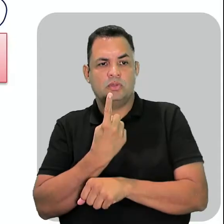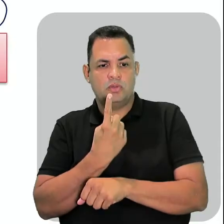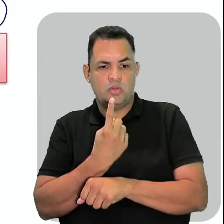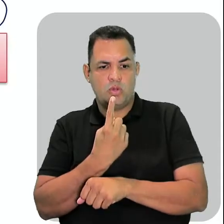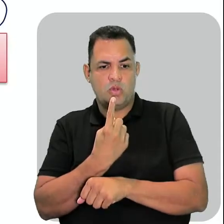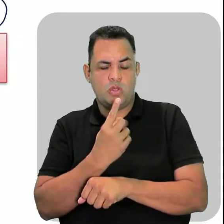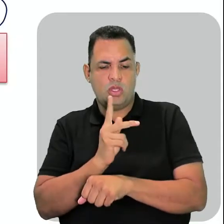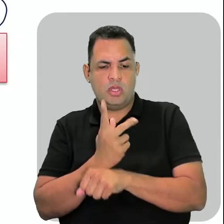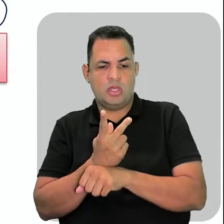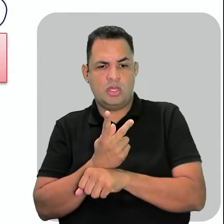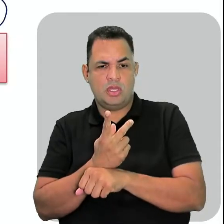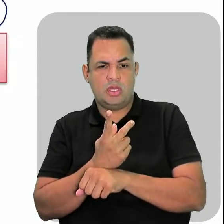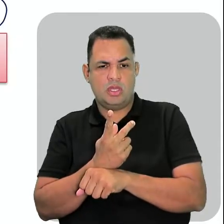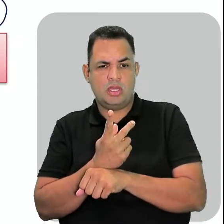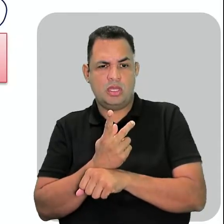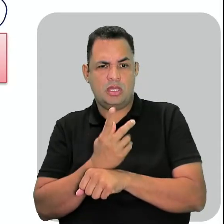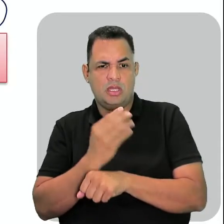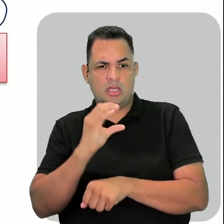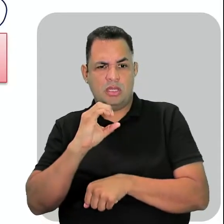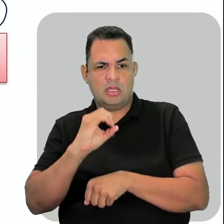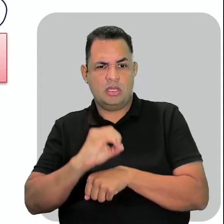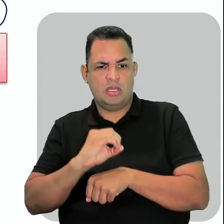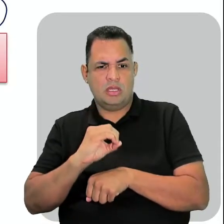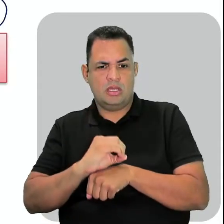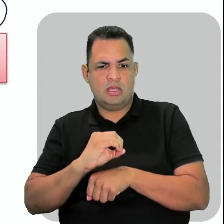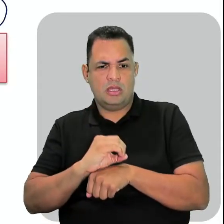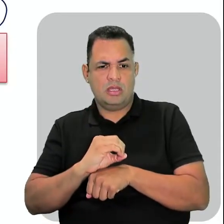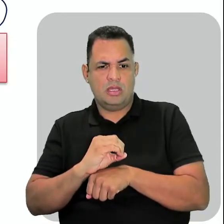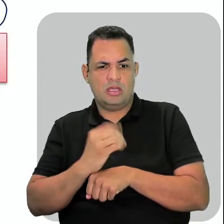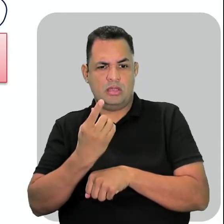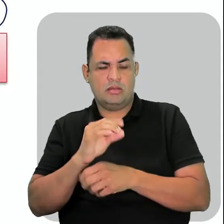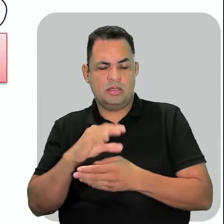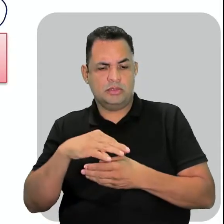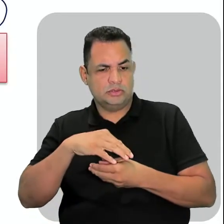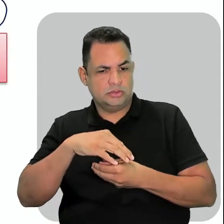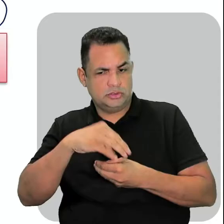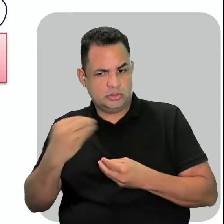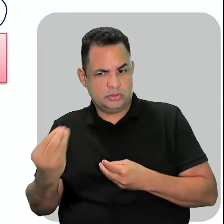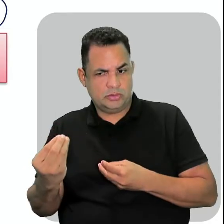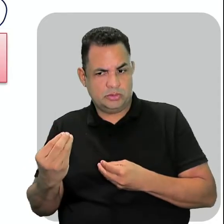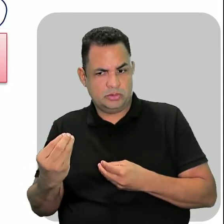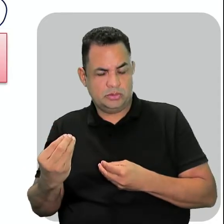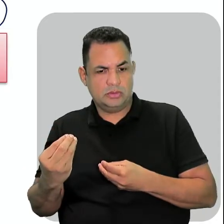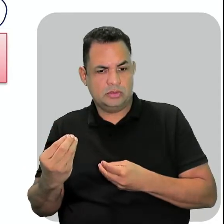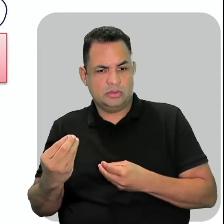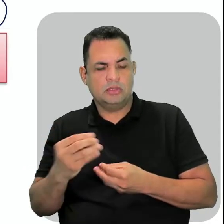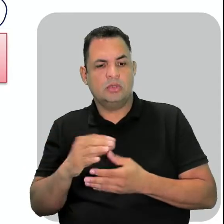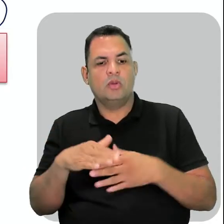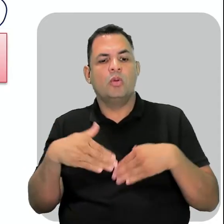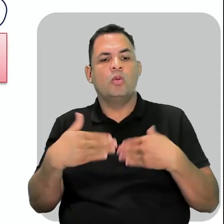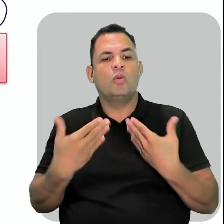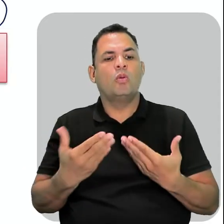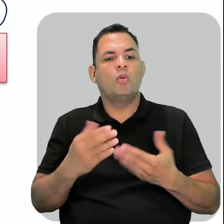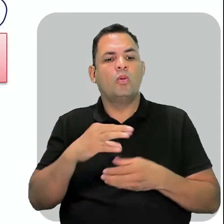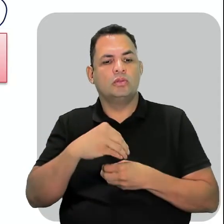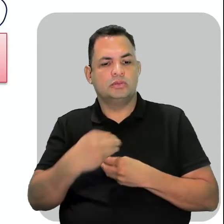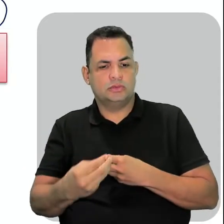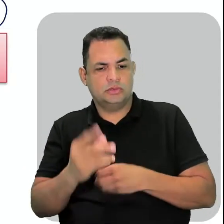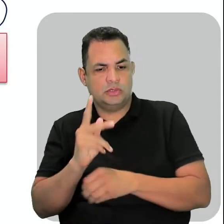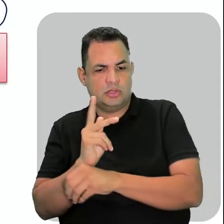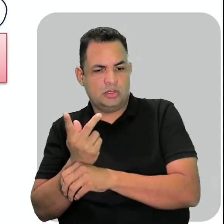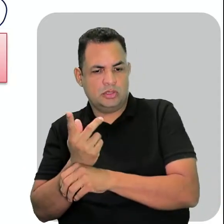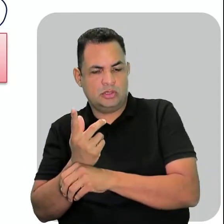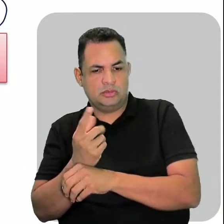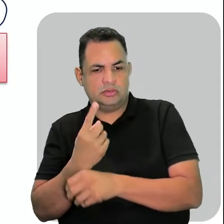desses hidrogênios, esse oxigênio aqui, ó, veio e retirou, certo? Então, quando ele retira esse hidrogênio,